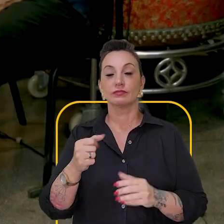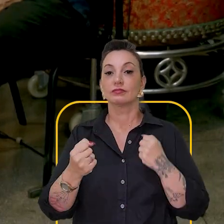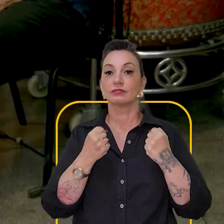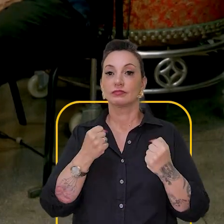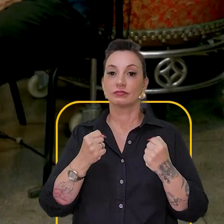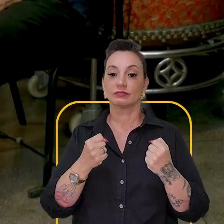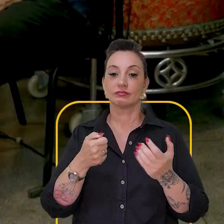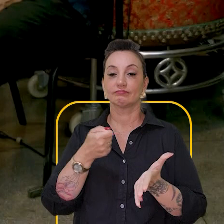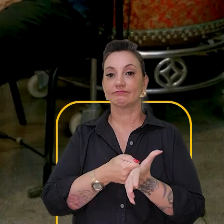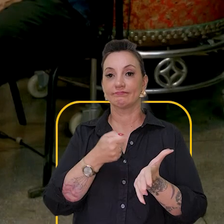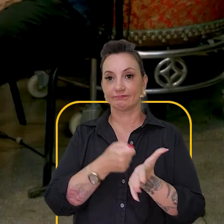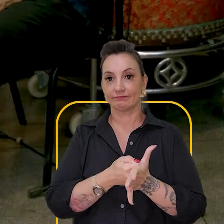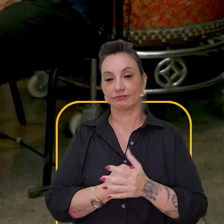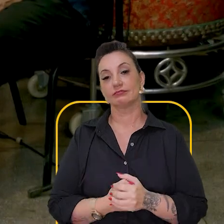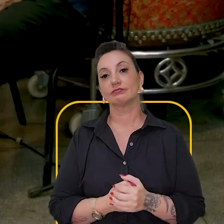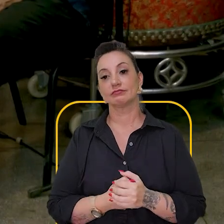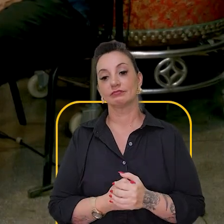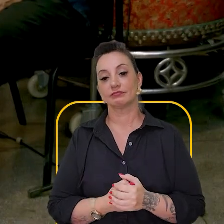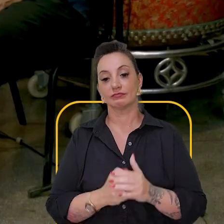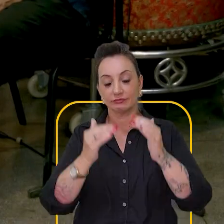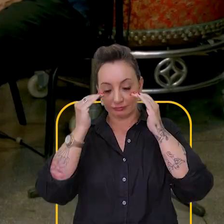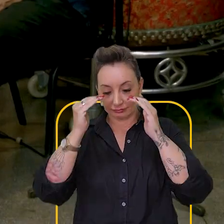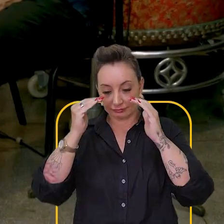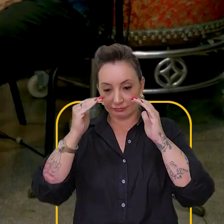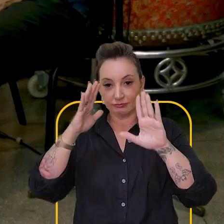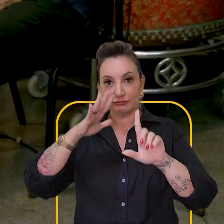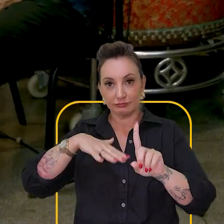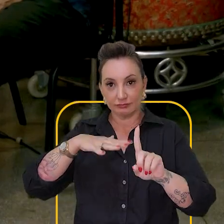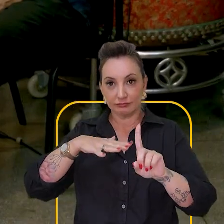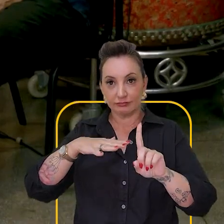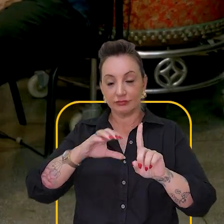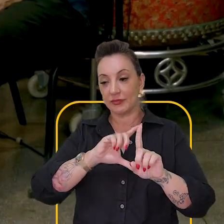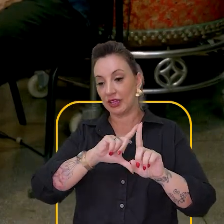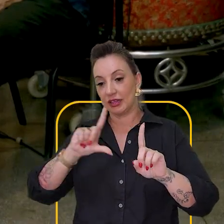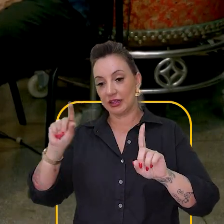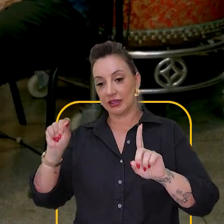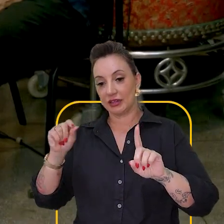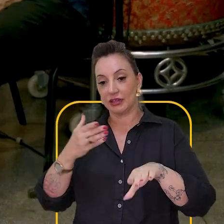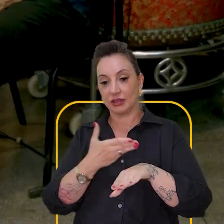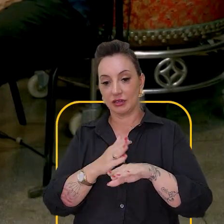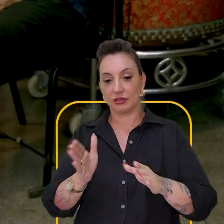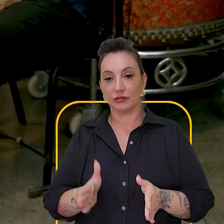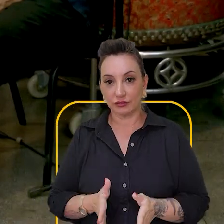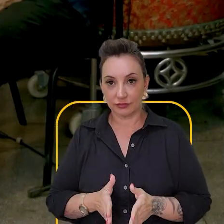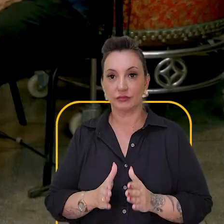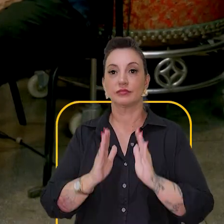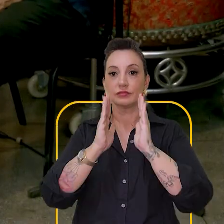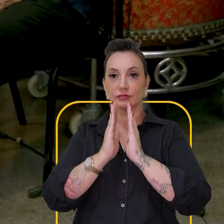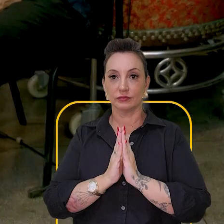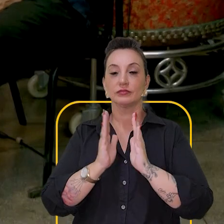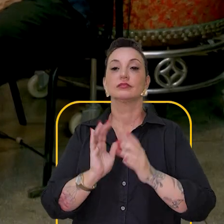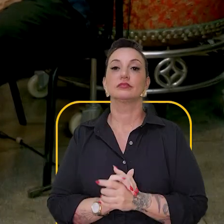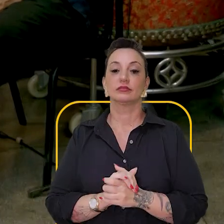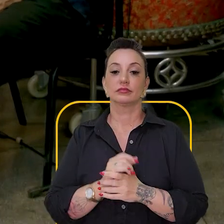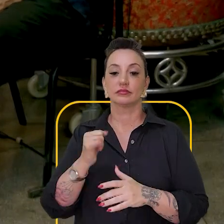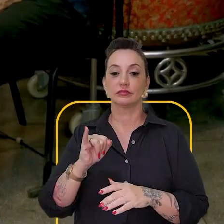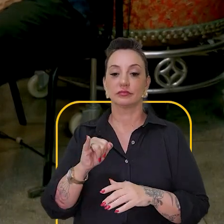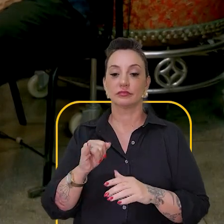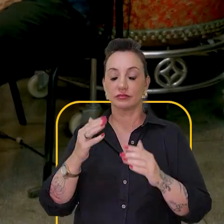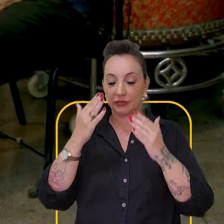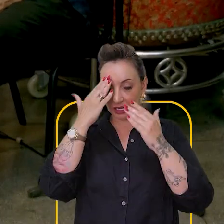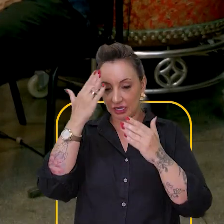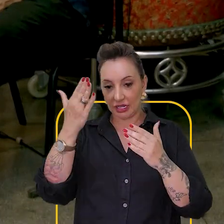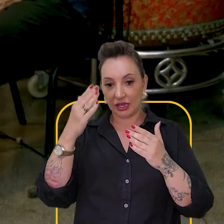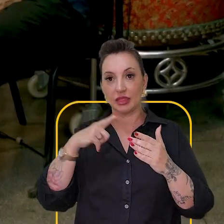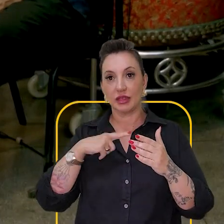na academia a gente pega muito nesse ponto da saudação quando chega quando sai fez uma técnica cumprimenta você tem que